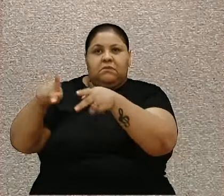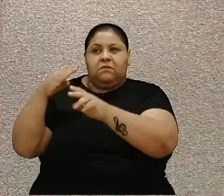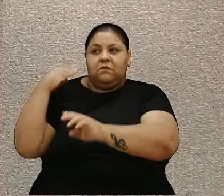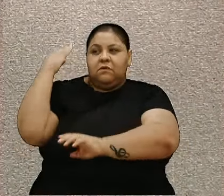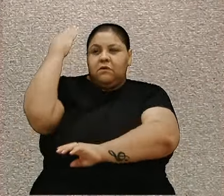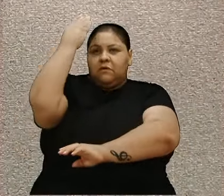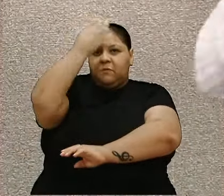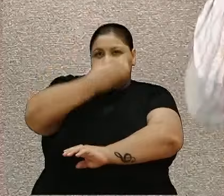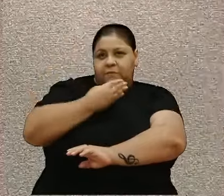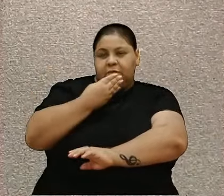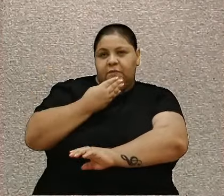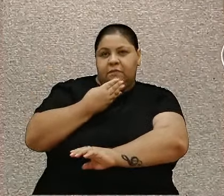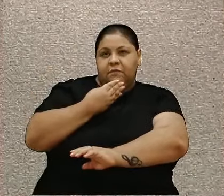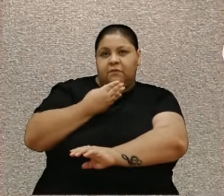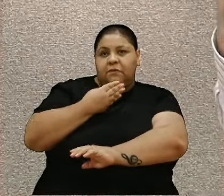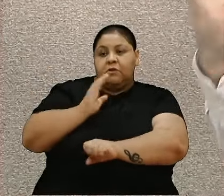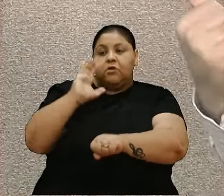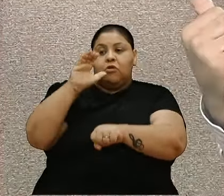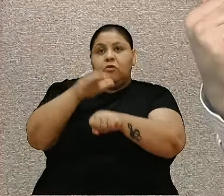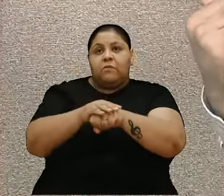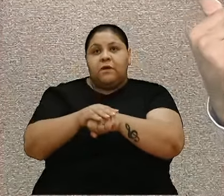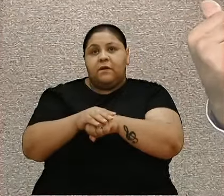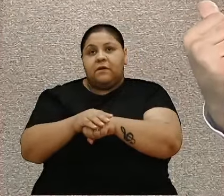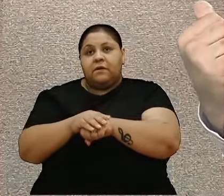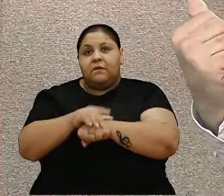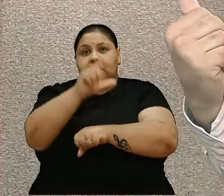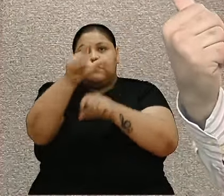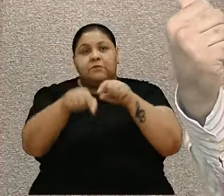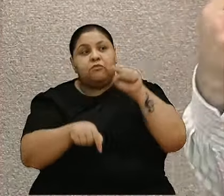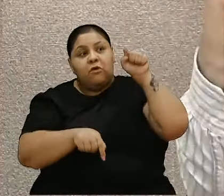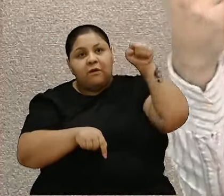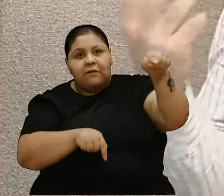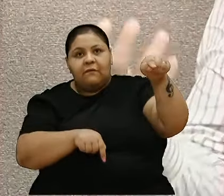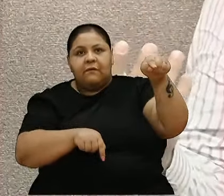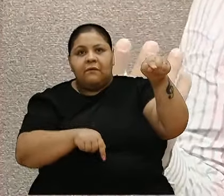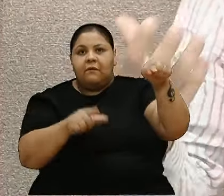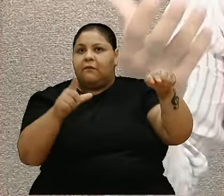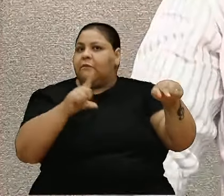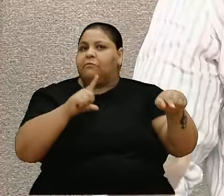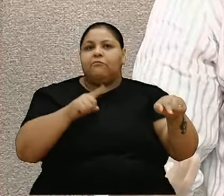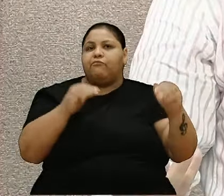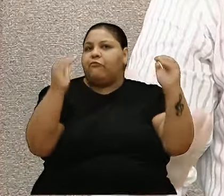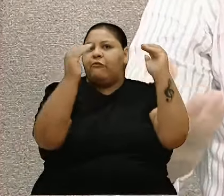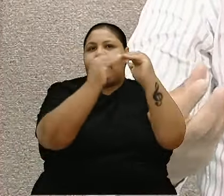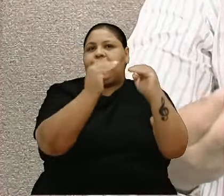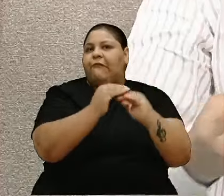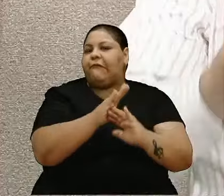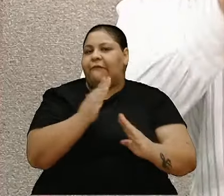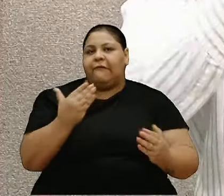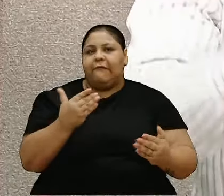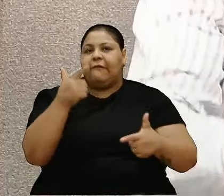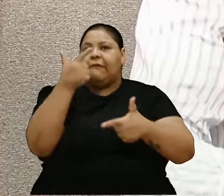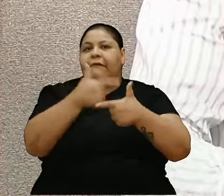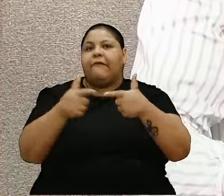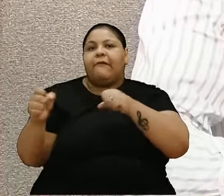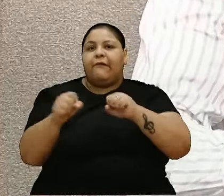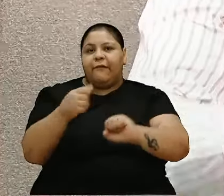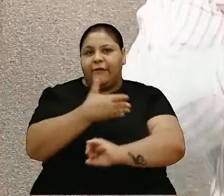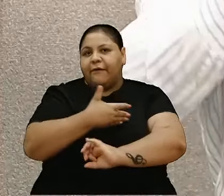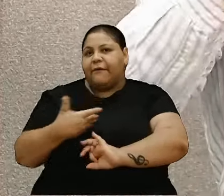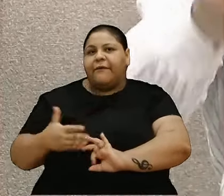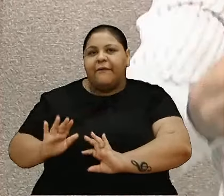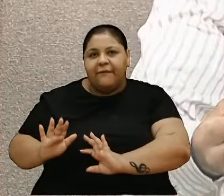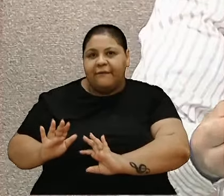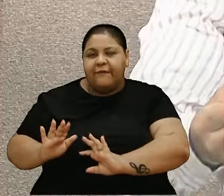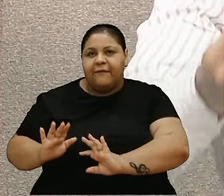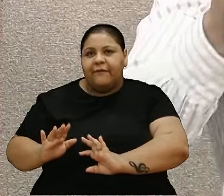Graças acaba culpando quem é do campus de cima da serra. Mas não tem nada a ver quem mora lá. O problema foi do poder público que